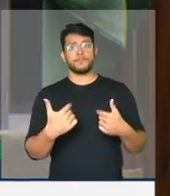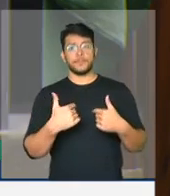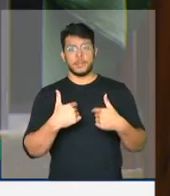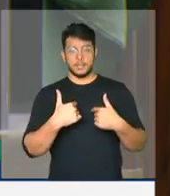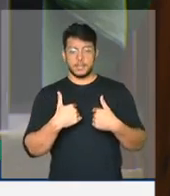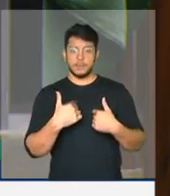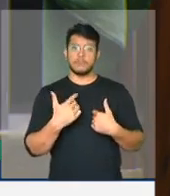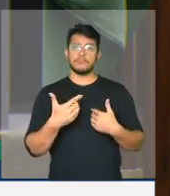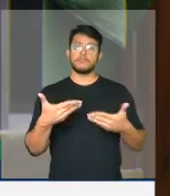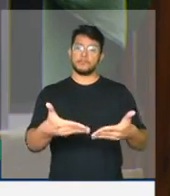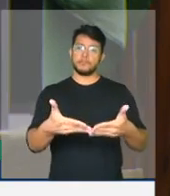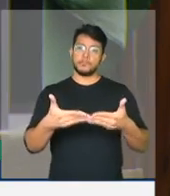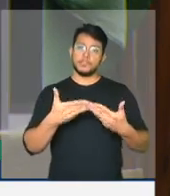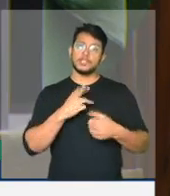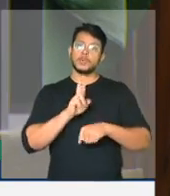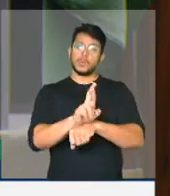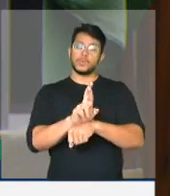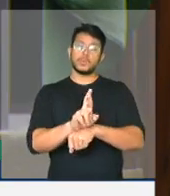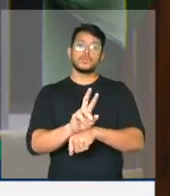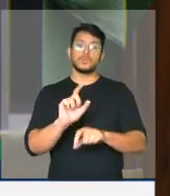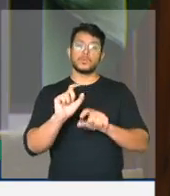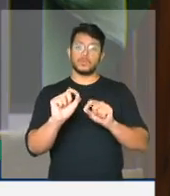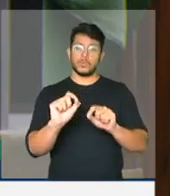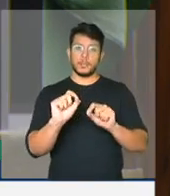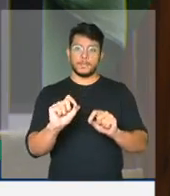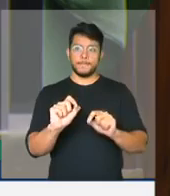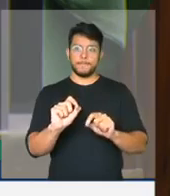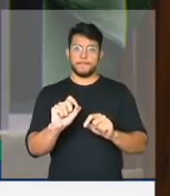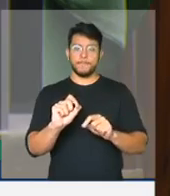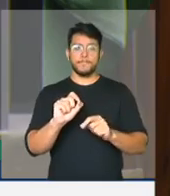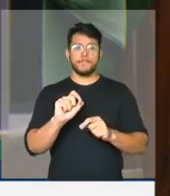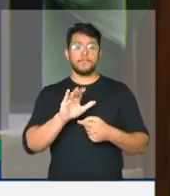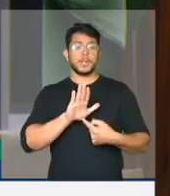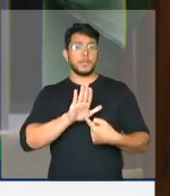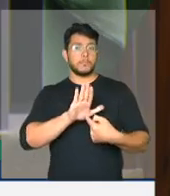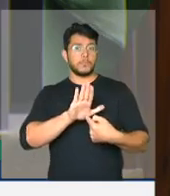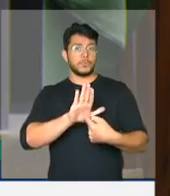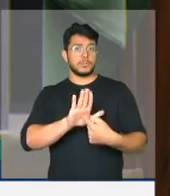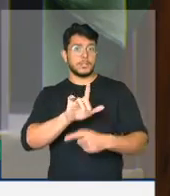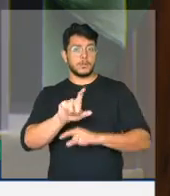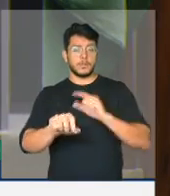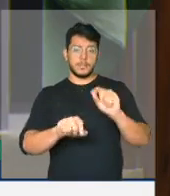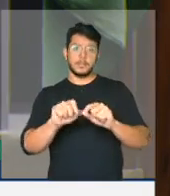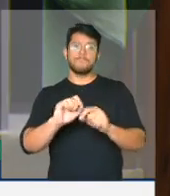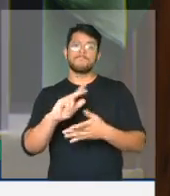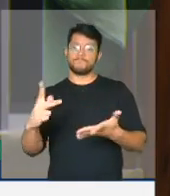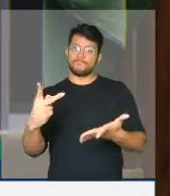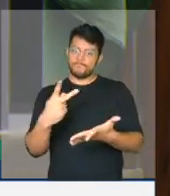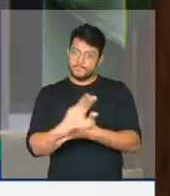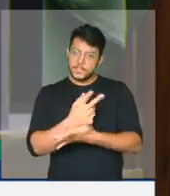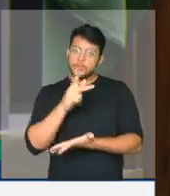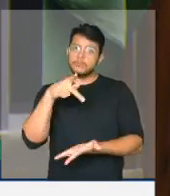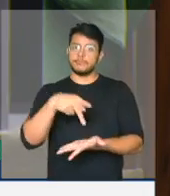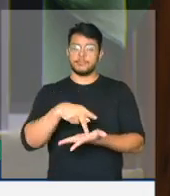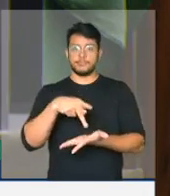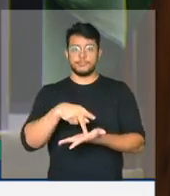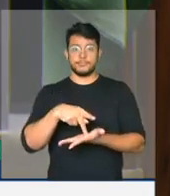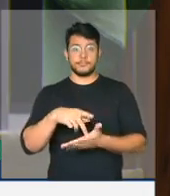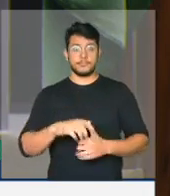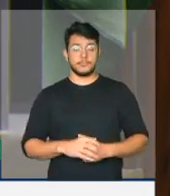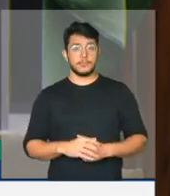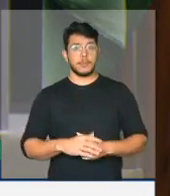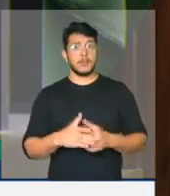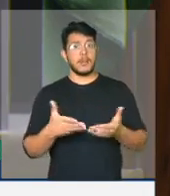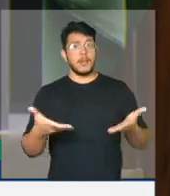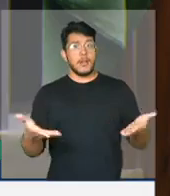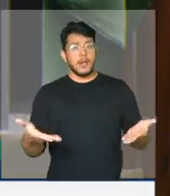um recurso mostrando que houve um erro formal. E agora, o juiz